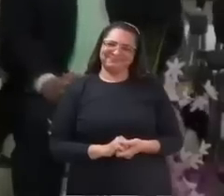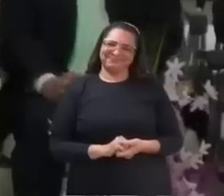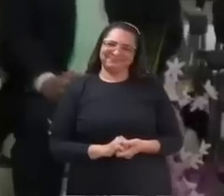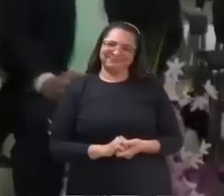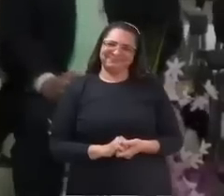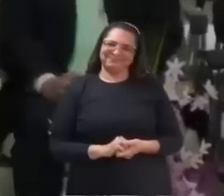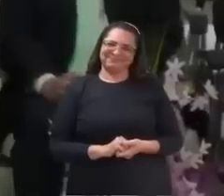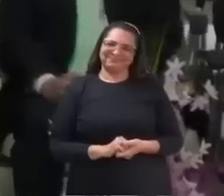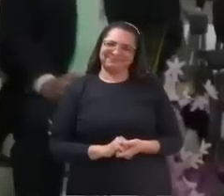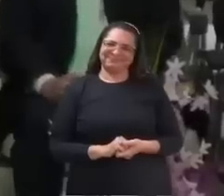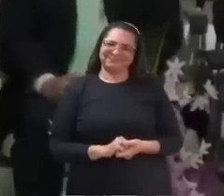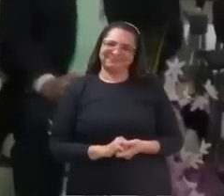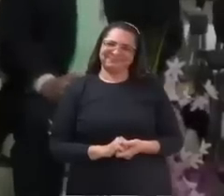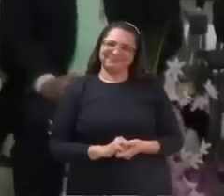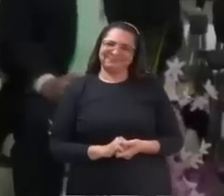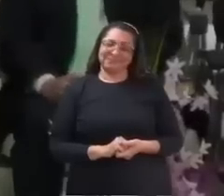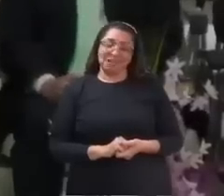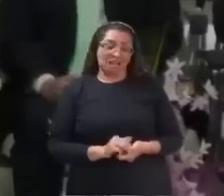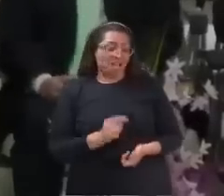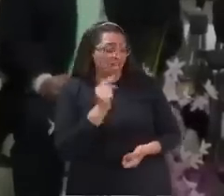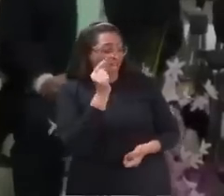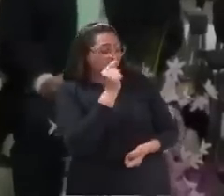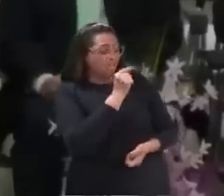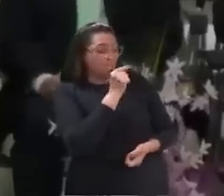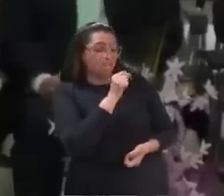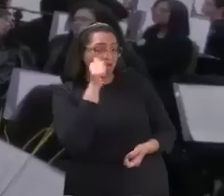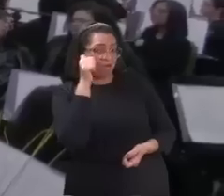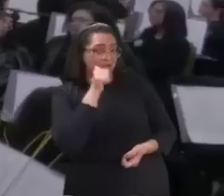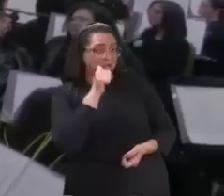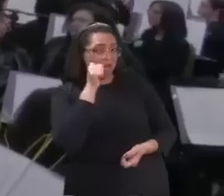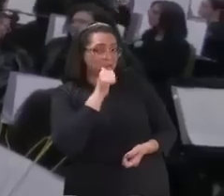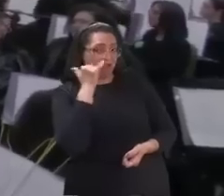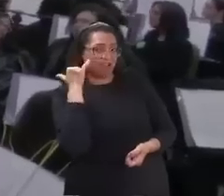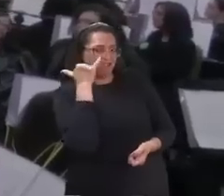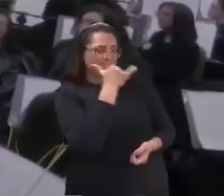Olha para essa mulher que está ao teu lado e diga, nós somos boca quente.